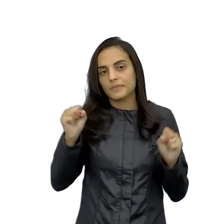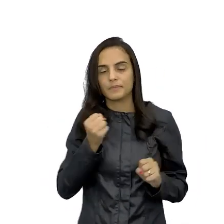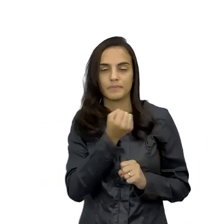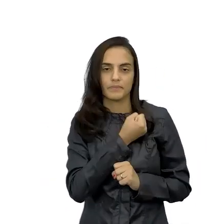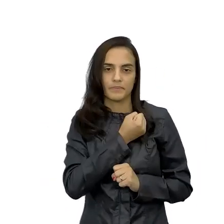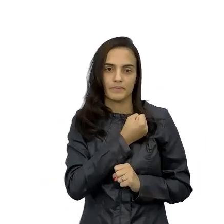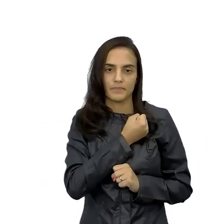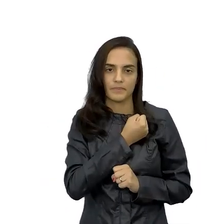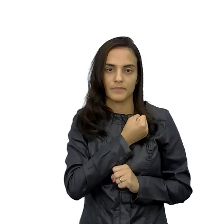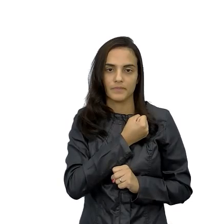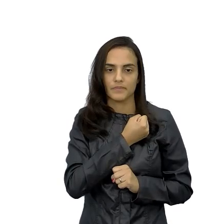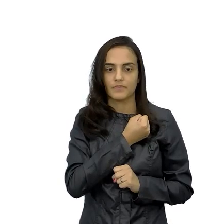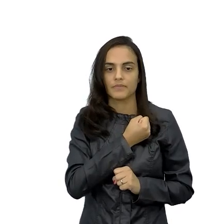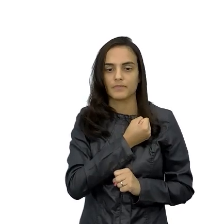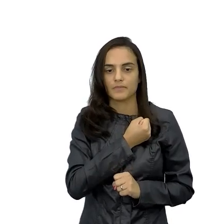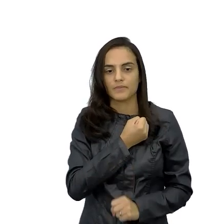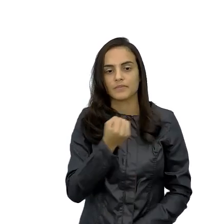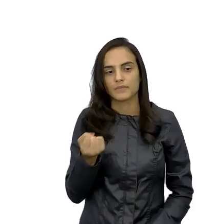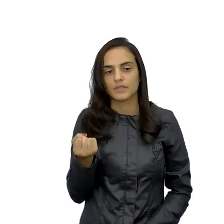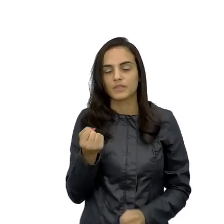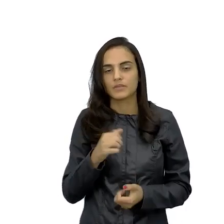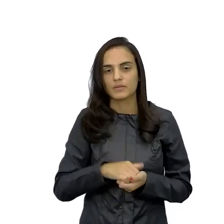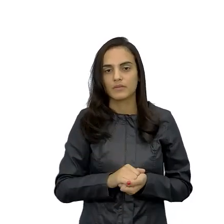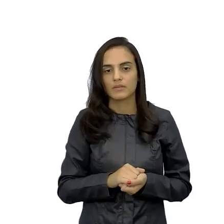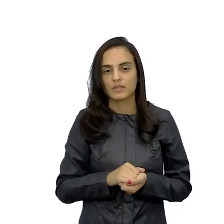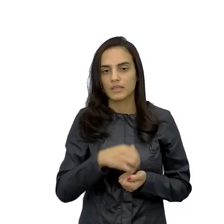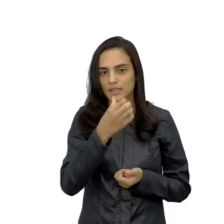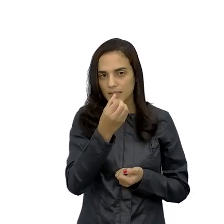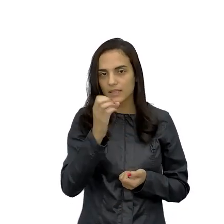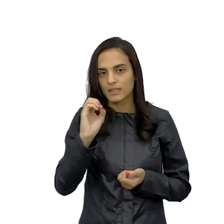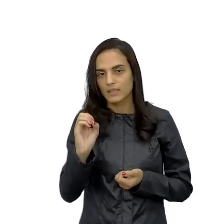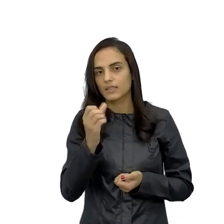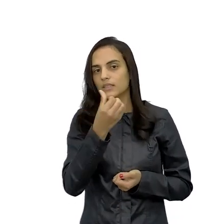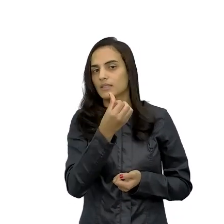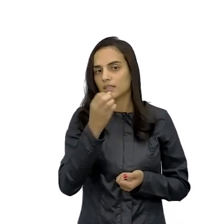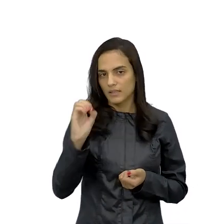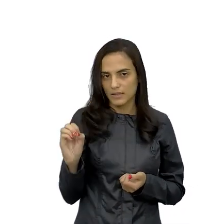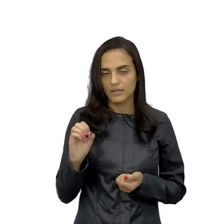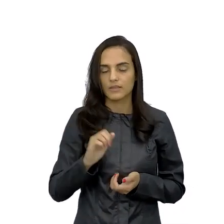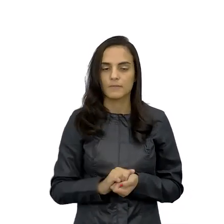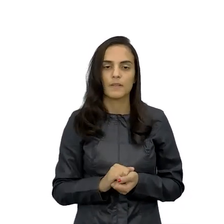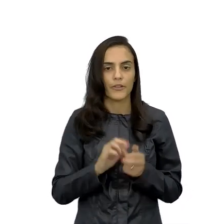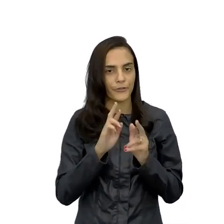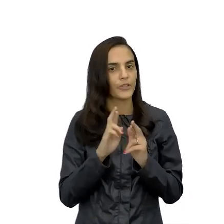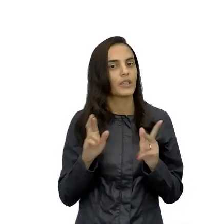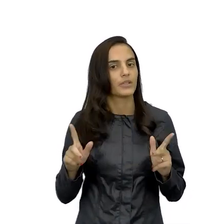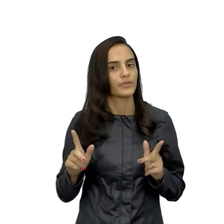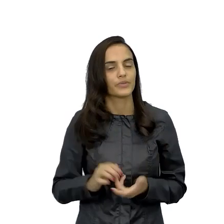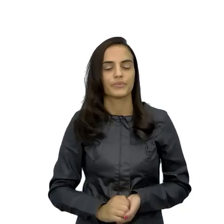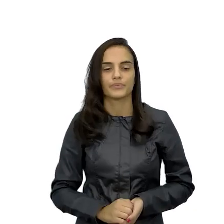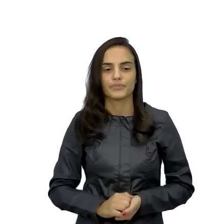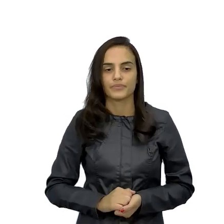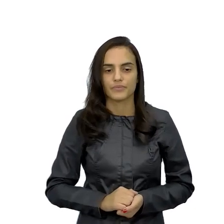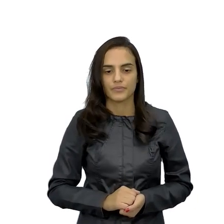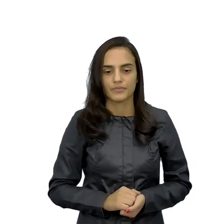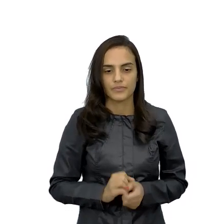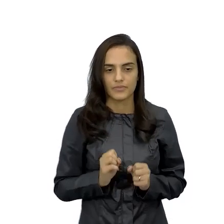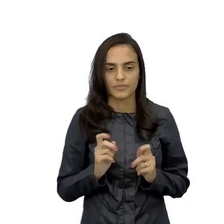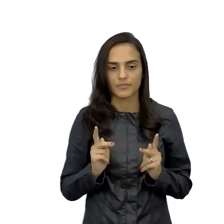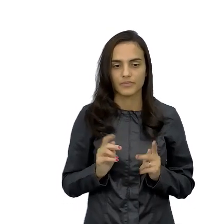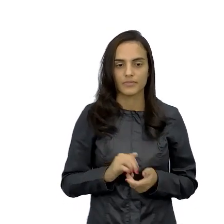numeração que é sexagesimal, ou seja, de 60 em 60. É uma lógica completamente diferente,